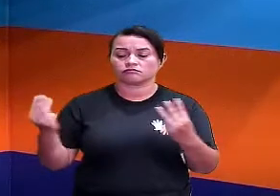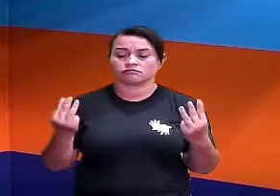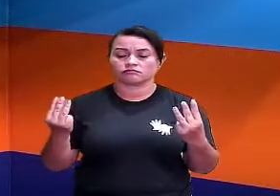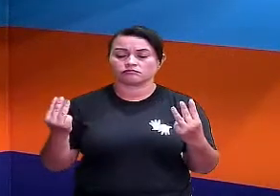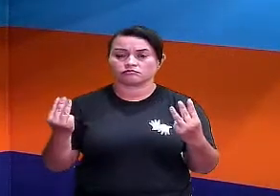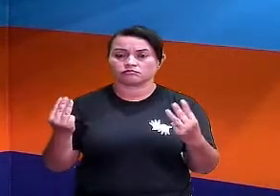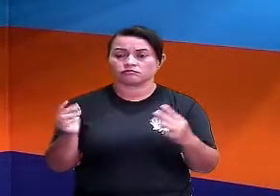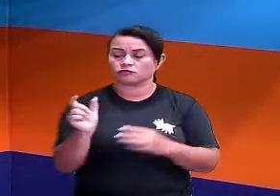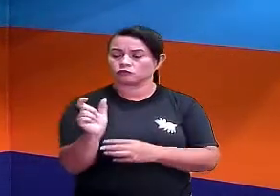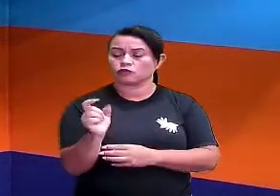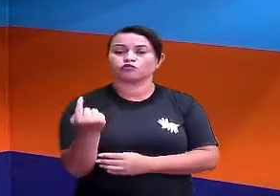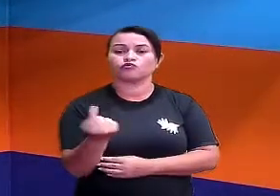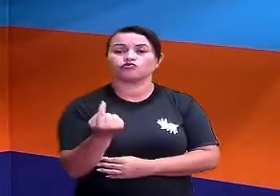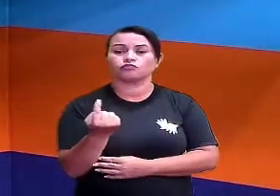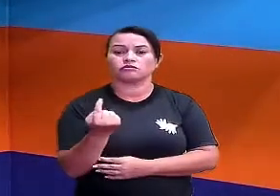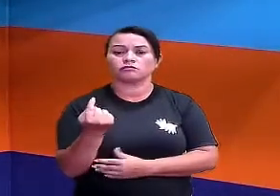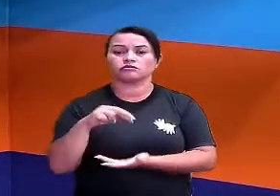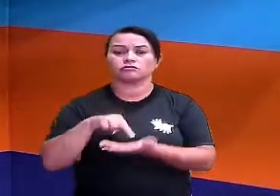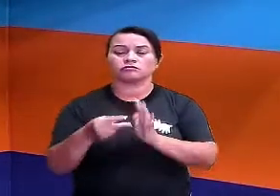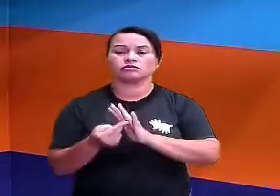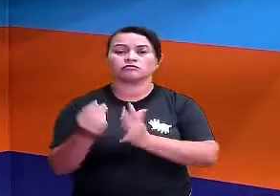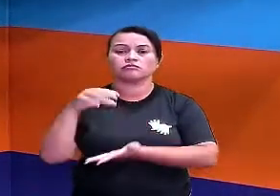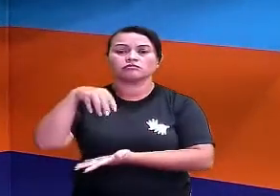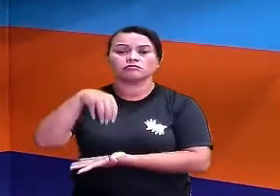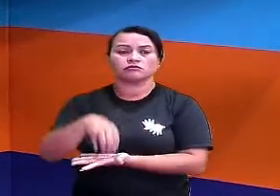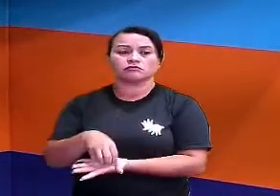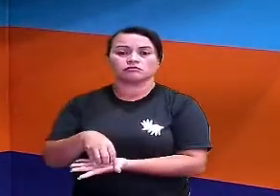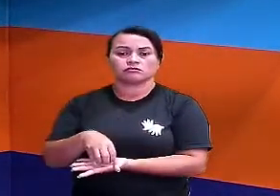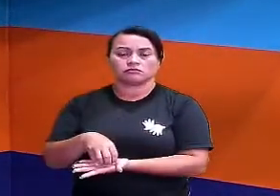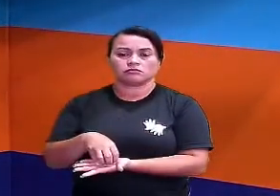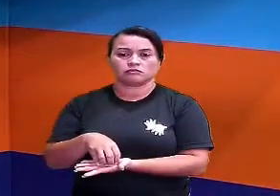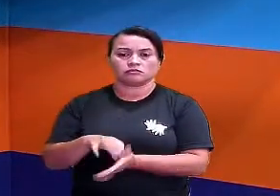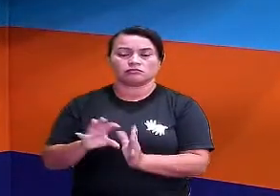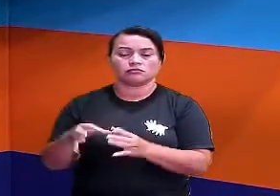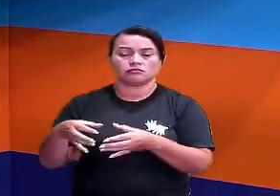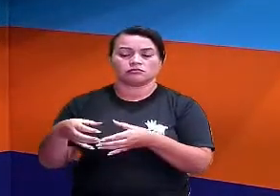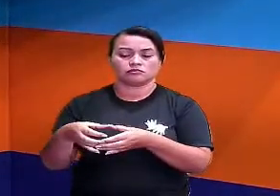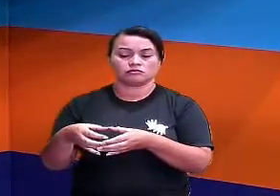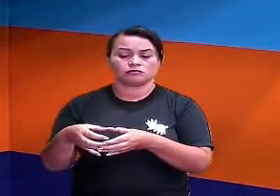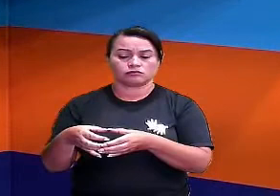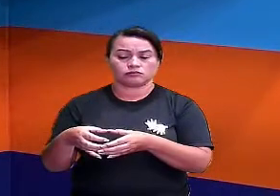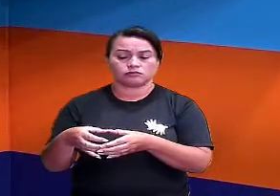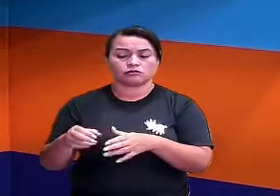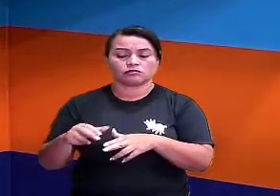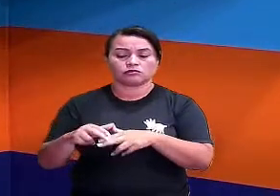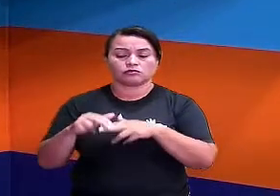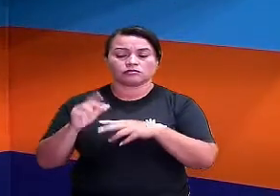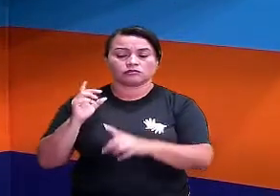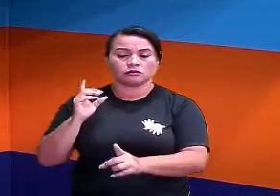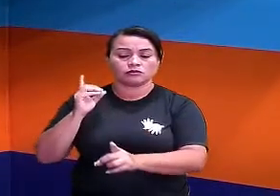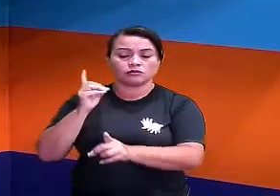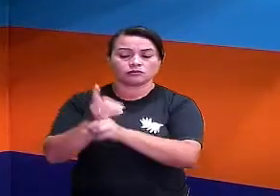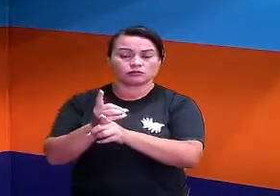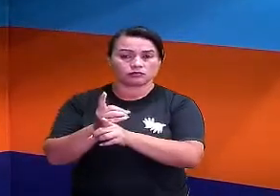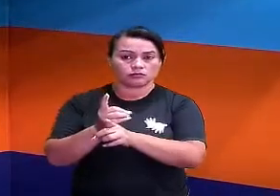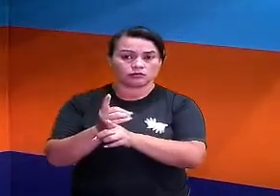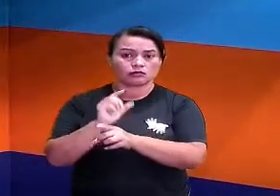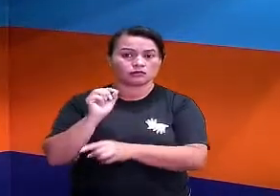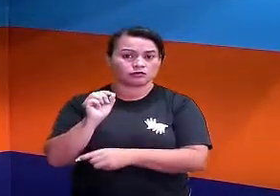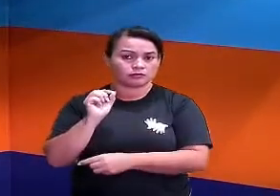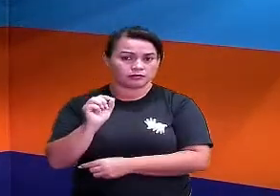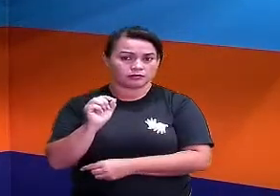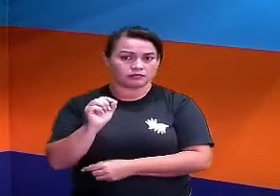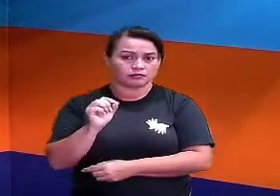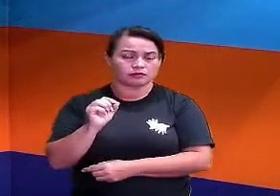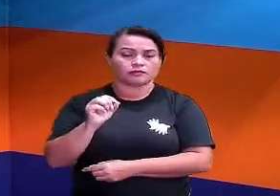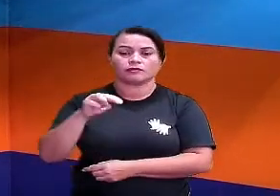termo que ficou é o termo central do conjunto. E aí é onde eu encontro a mediana. Lembrando,